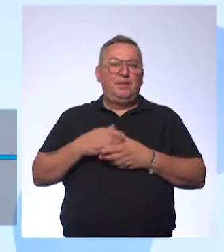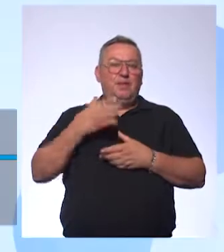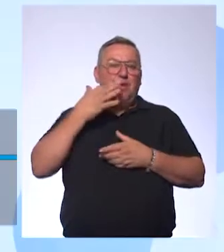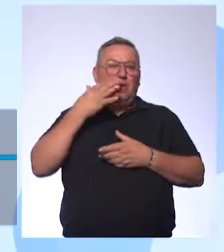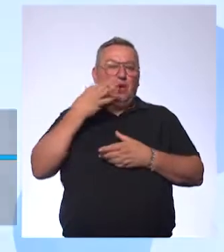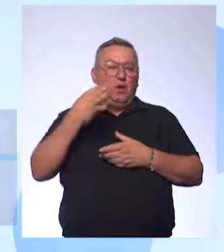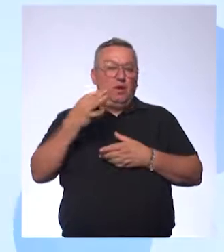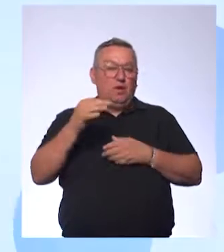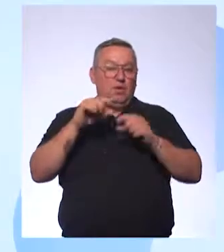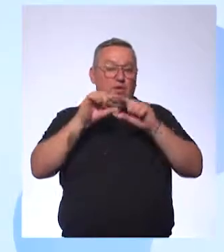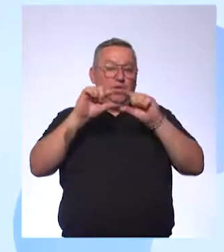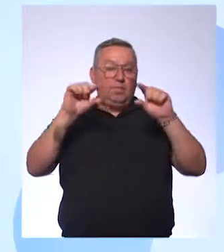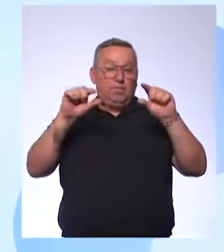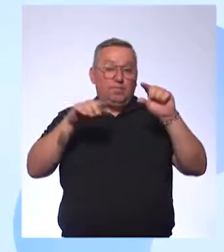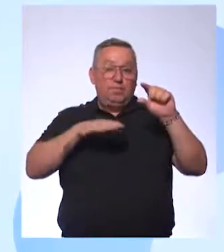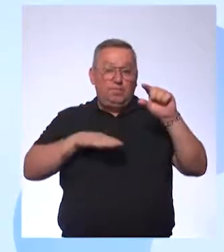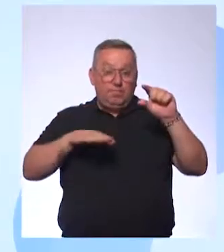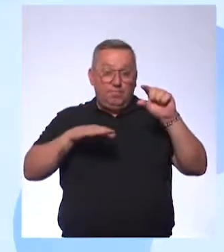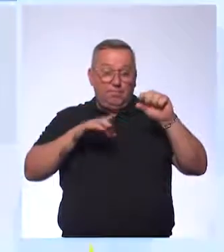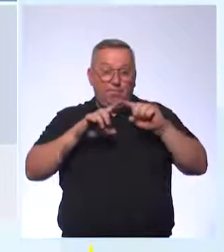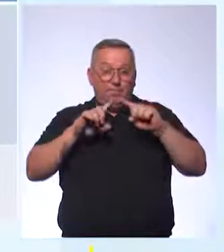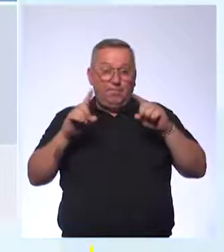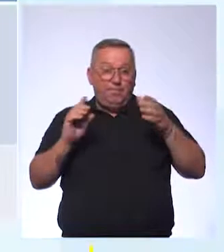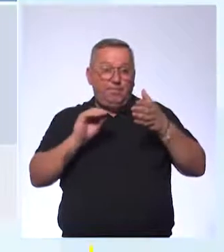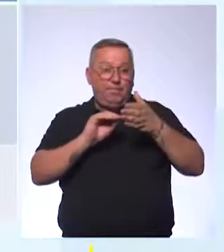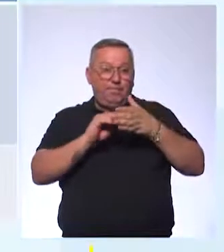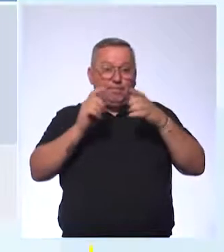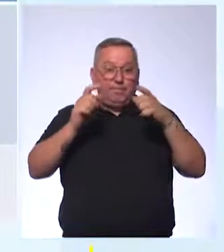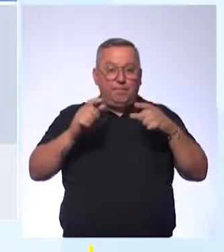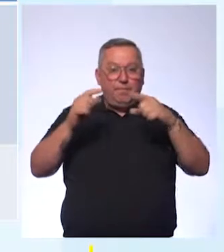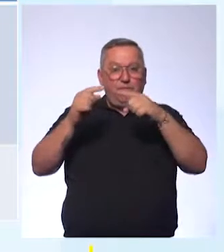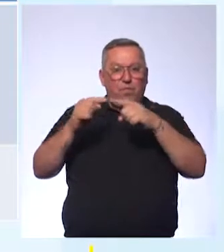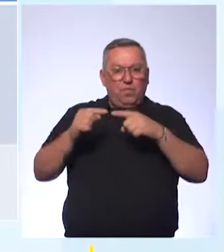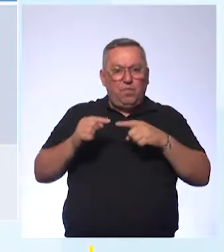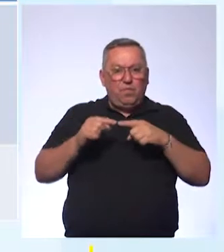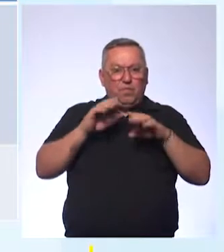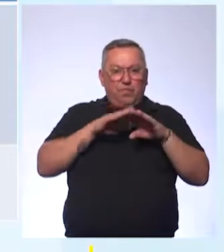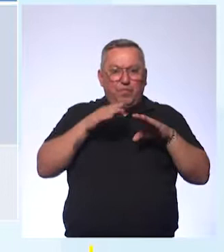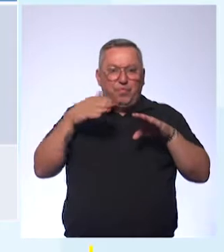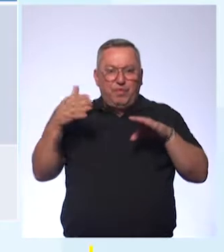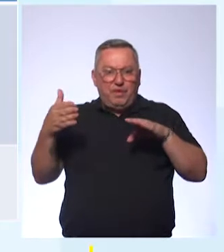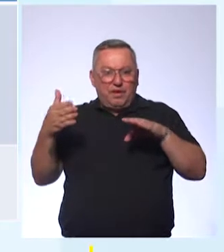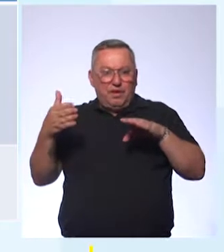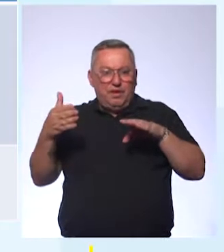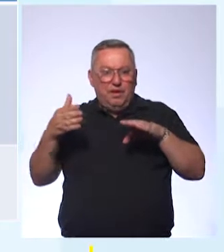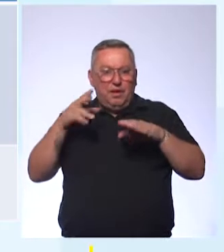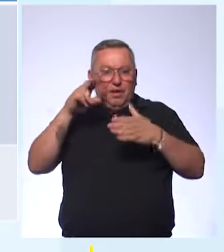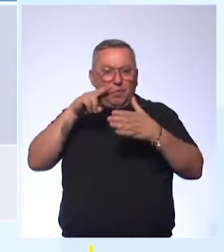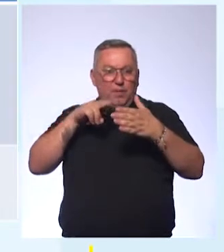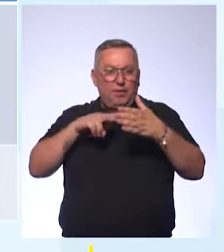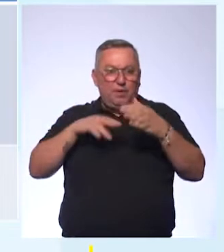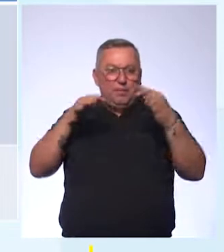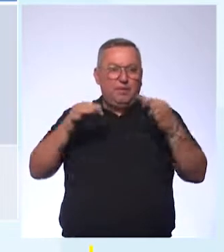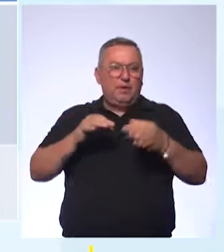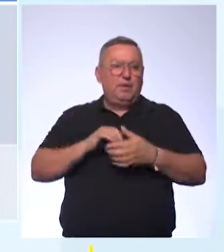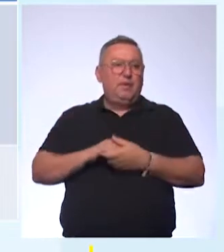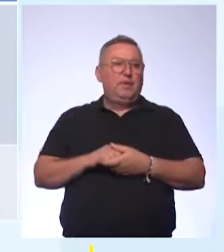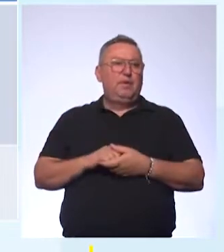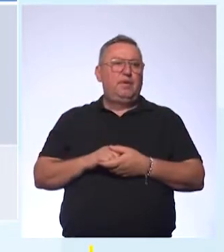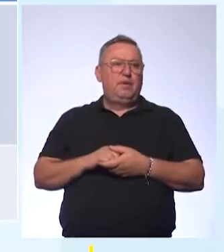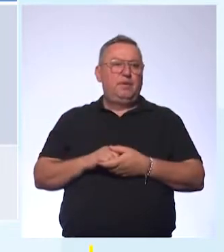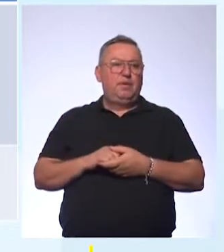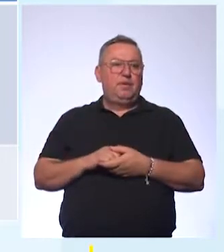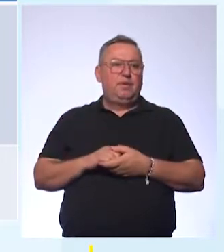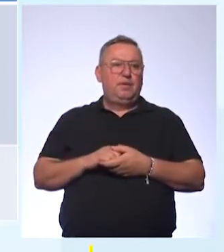as frases abaixo. Coloque-as no lugar adequado no quadro após fazer a leitura dos comentários.